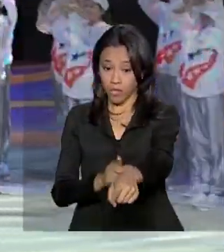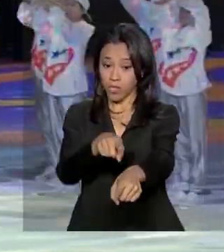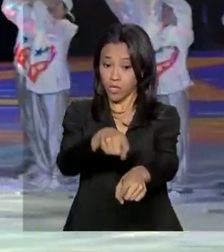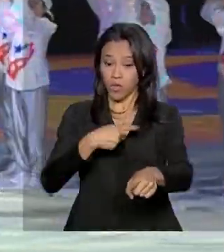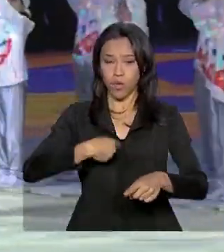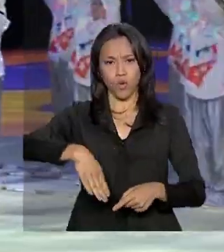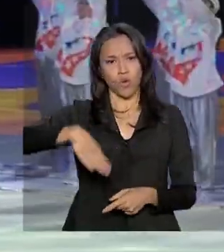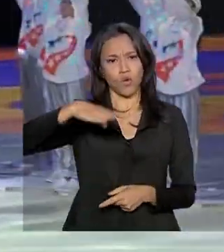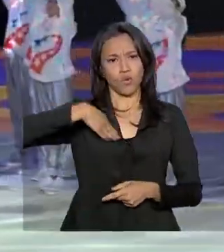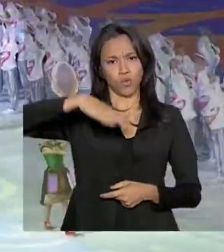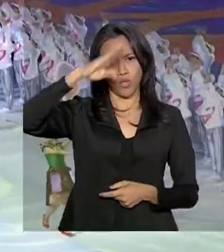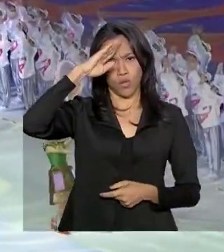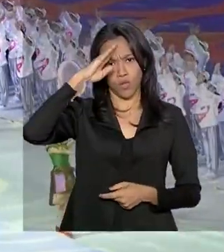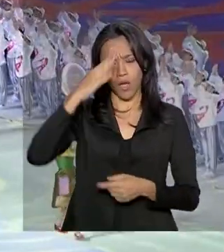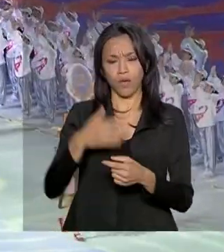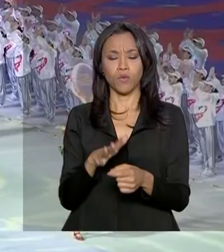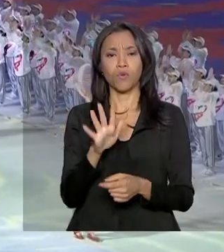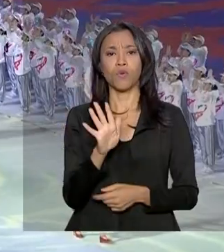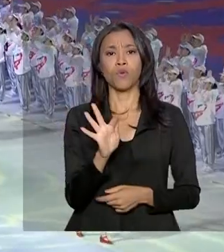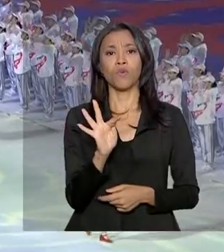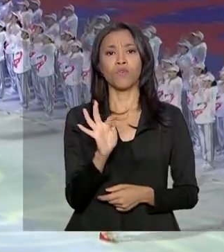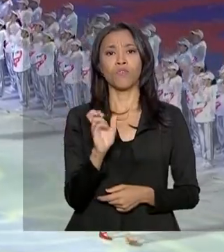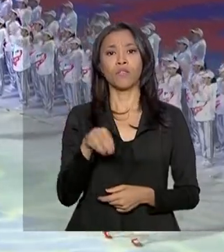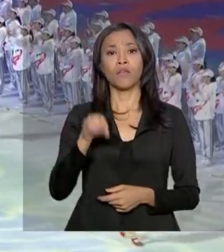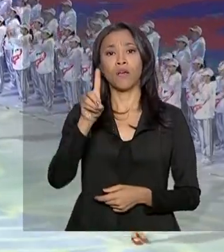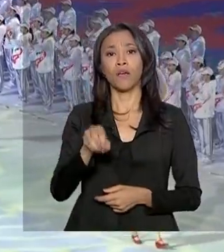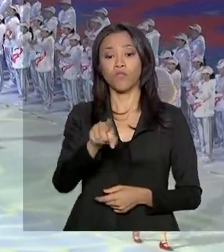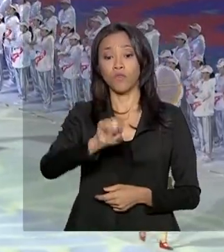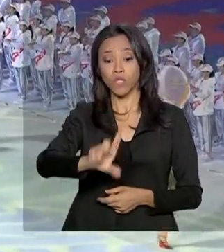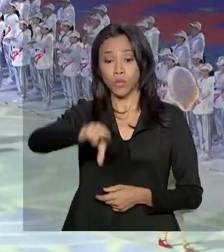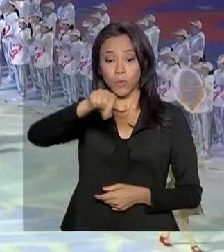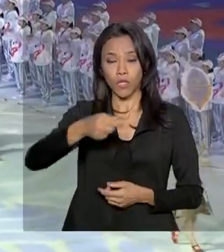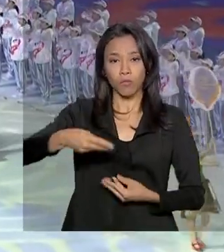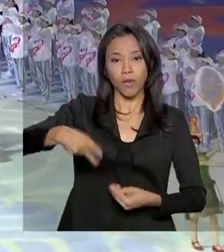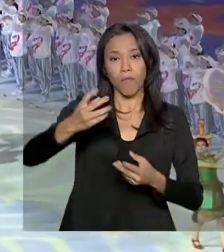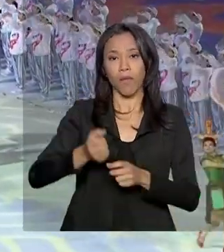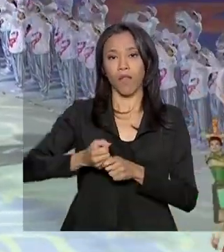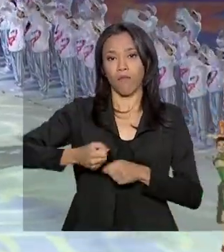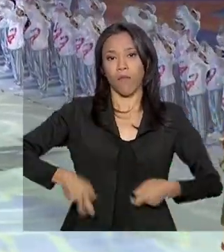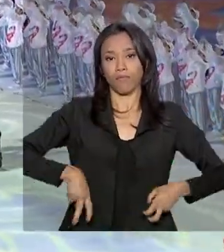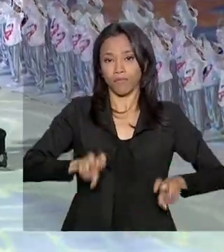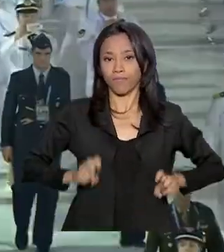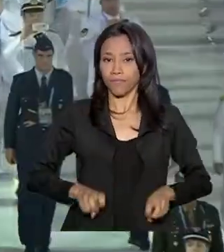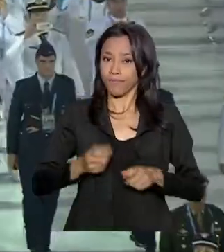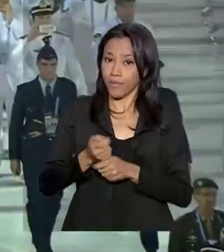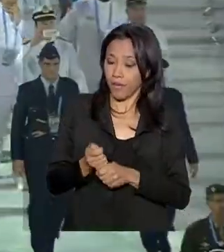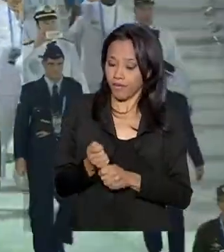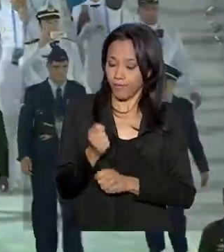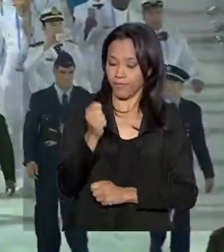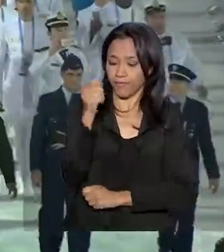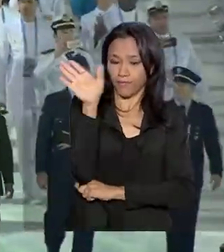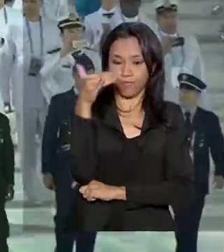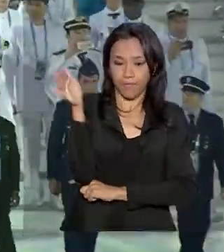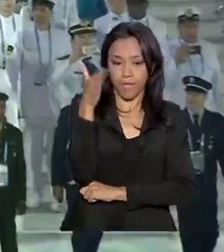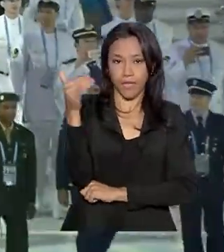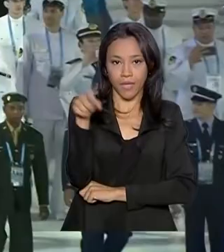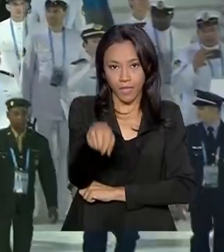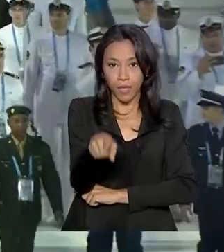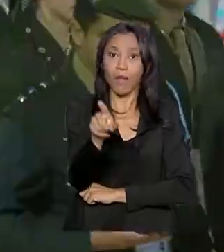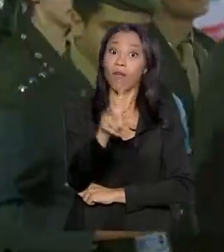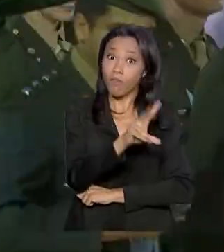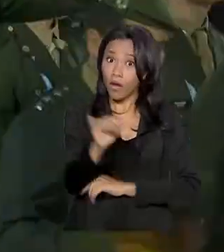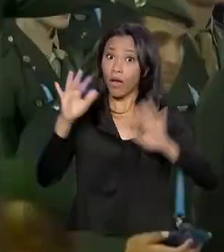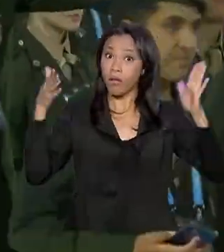Fernando Ottoni, do arremesso de peso, foi o escolhido para levar a bandeira brasileira. O Brasil vai participar da